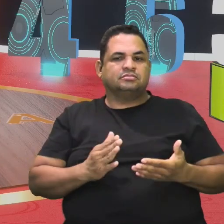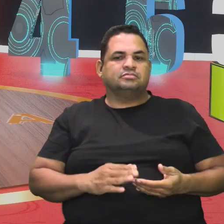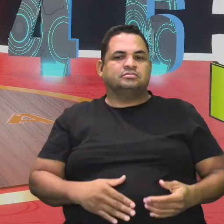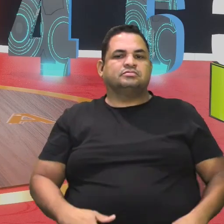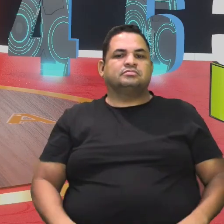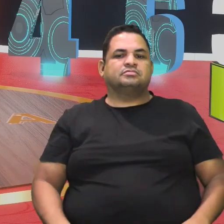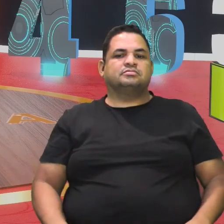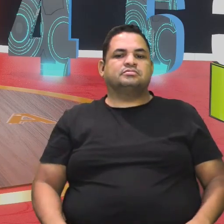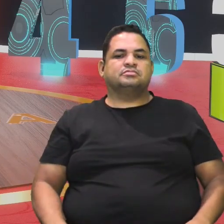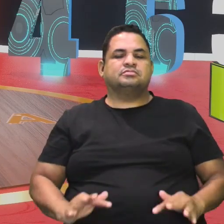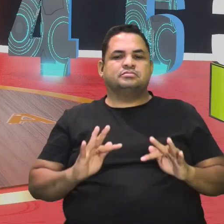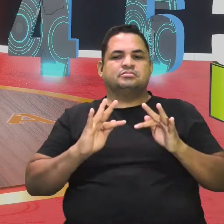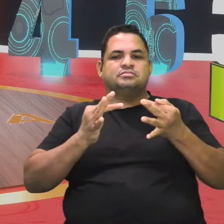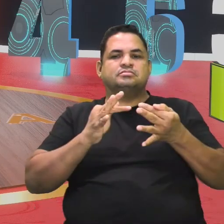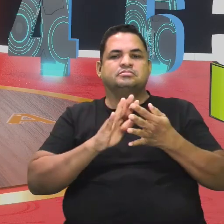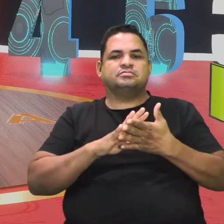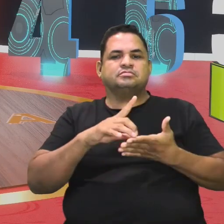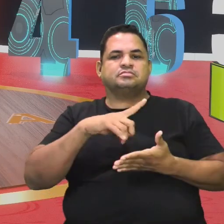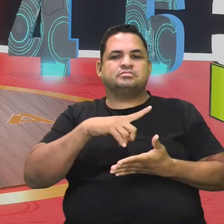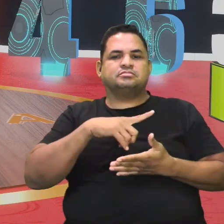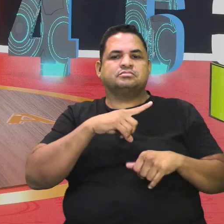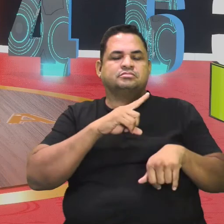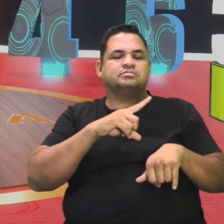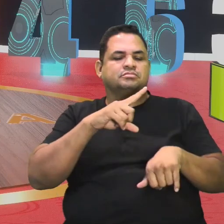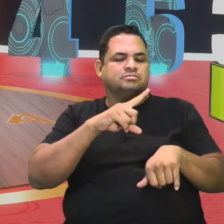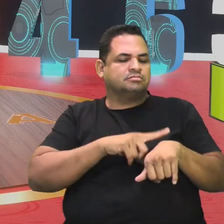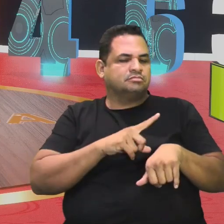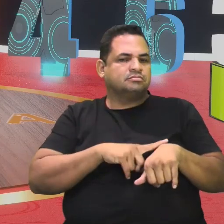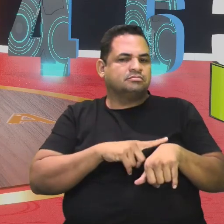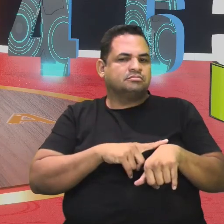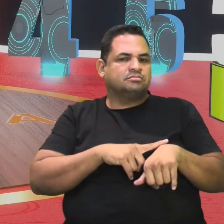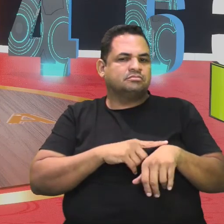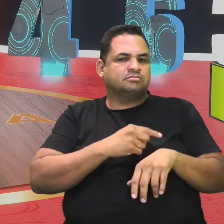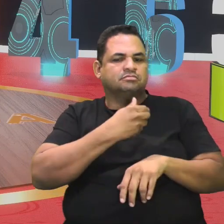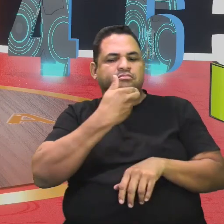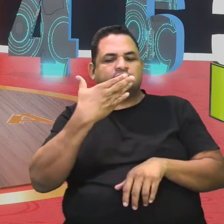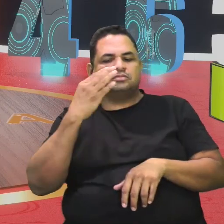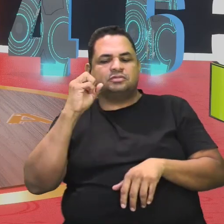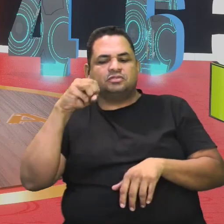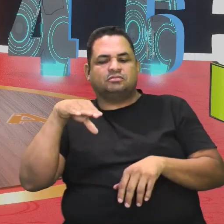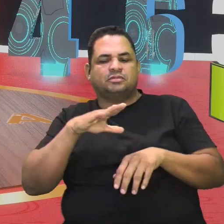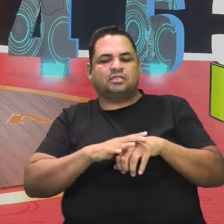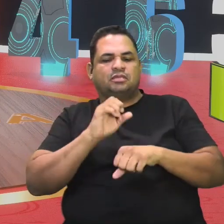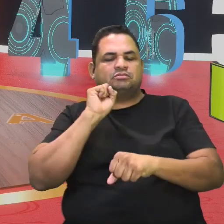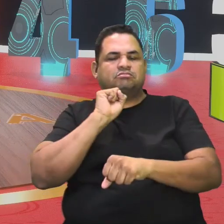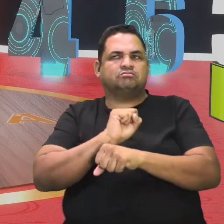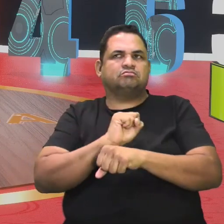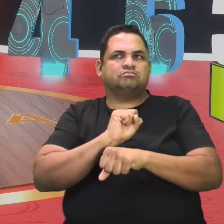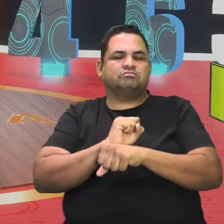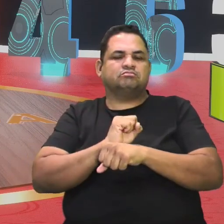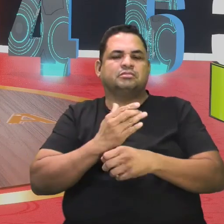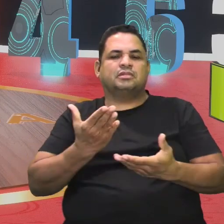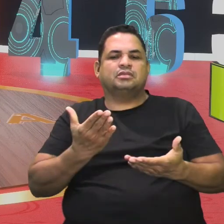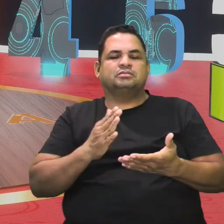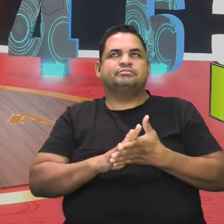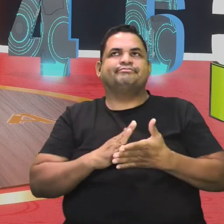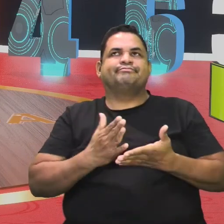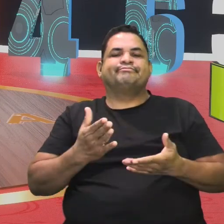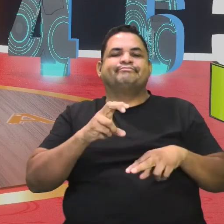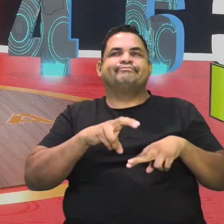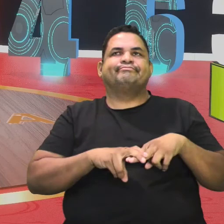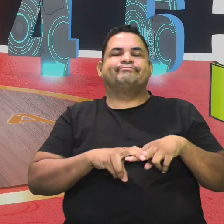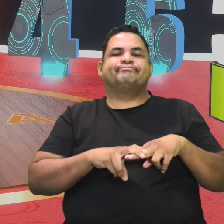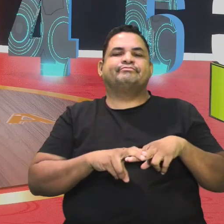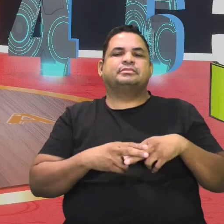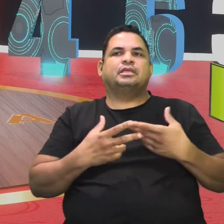eles sabem. No final sobra um tempo, sobra. Aquela meia hora você fica esperando ele sentado passar, que não passa nunca, porque meia